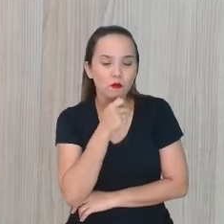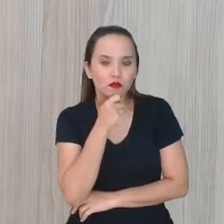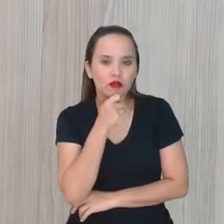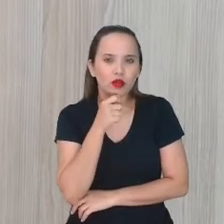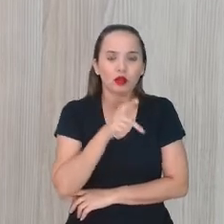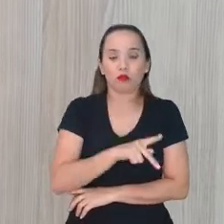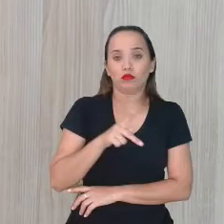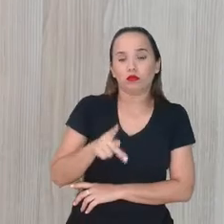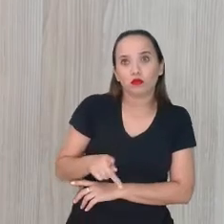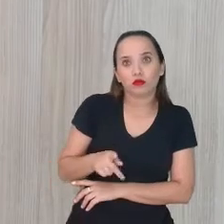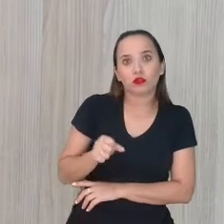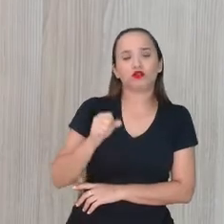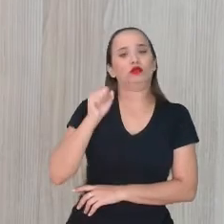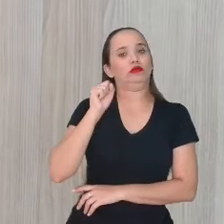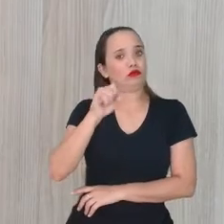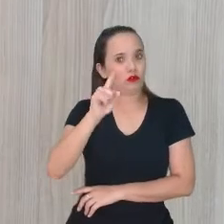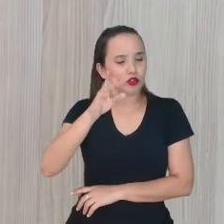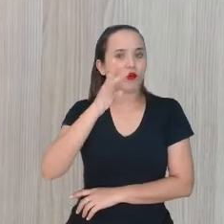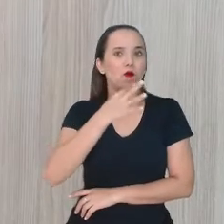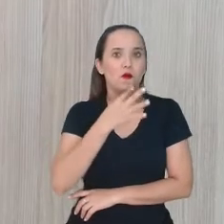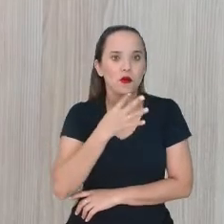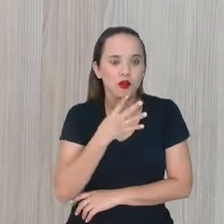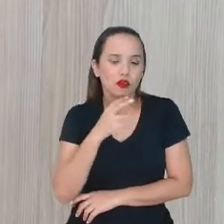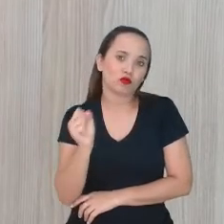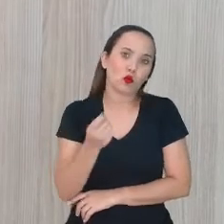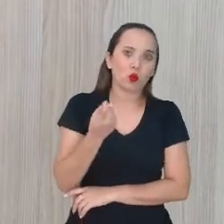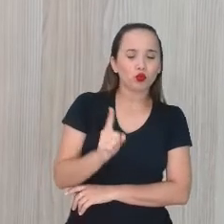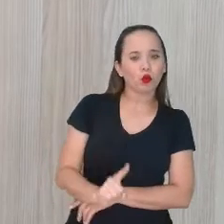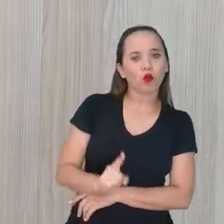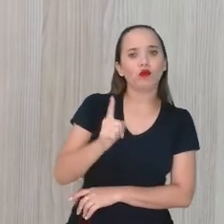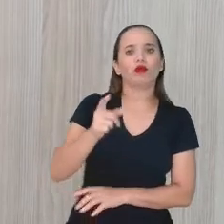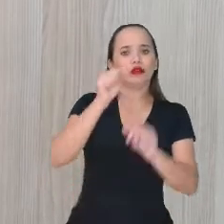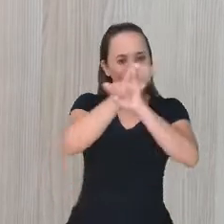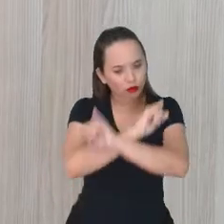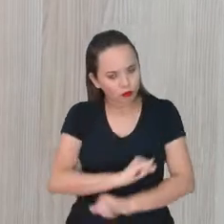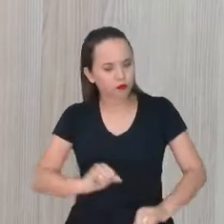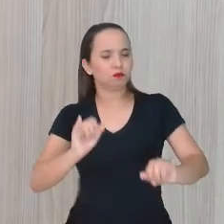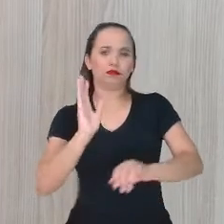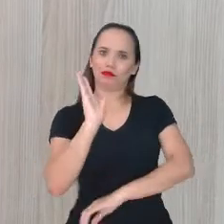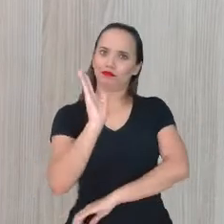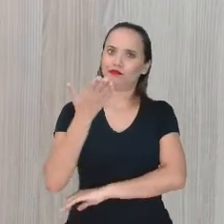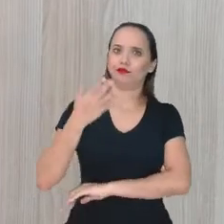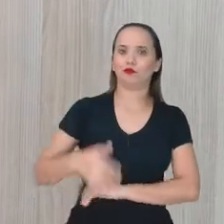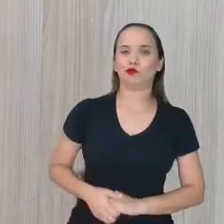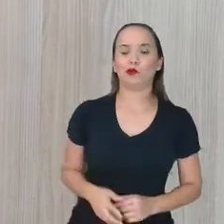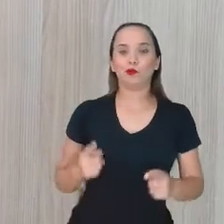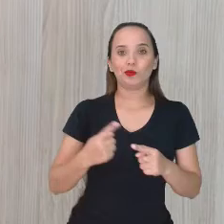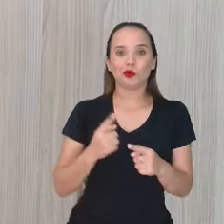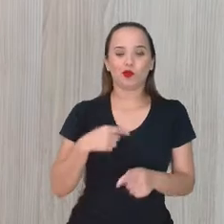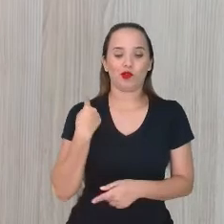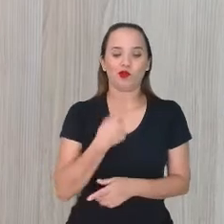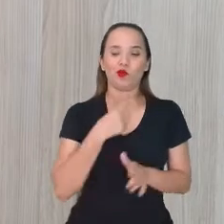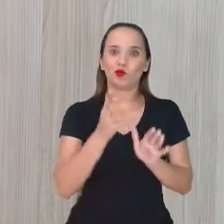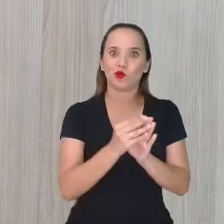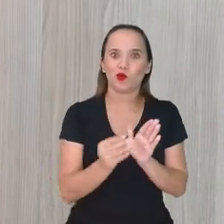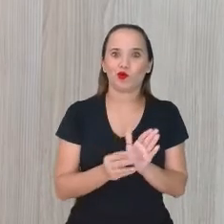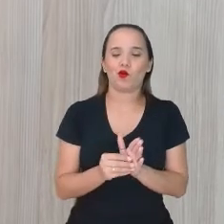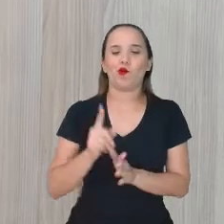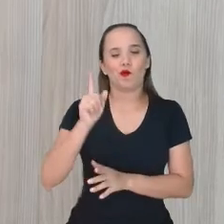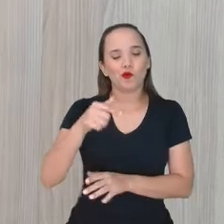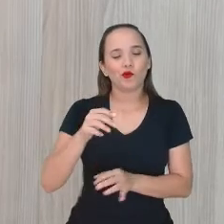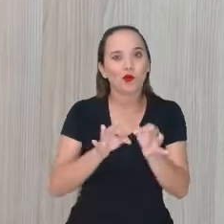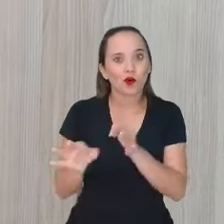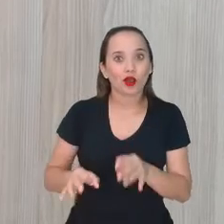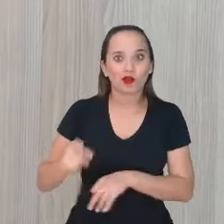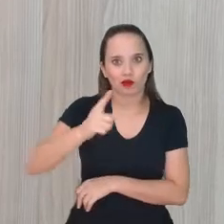conhece, sabe lá que o seu amigo professor não conhece, passe para ele também, que também o nosso conteúdo é feito